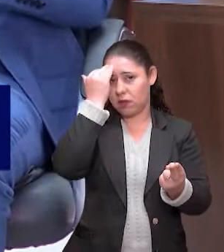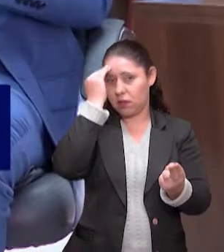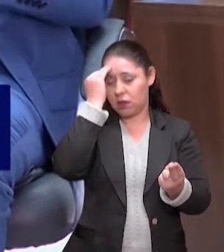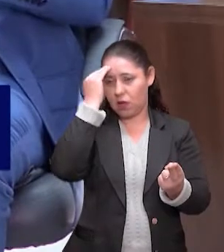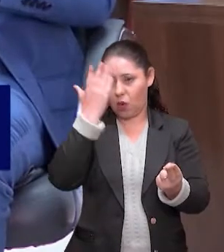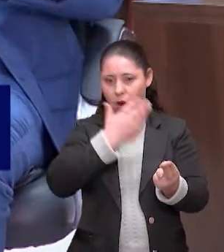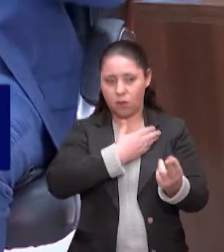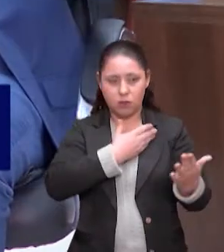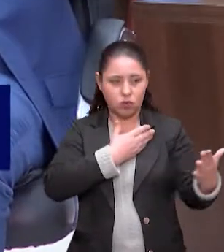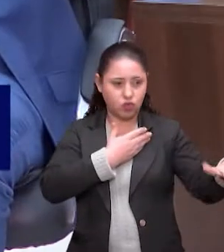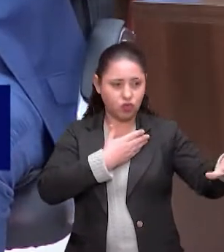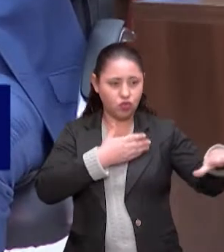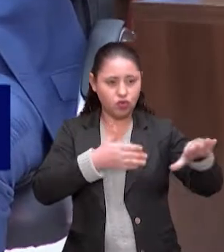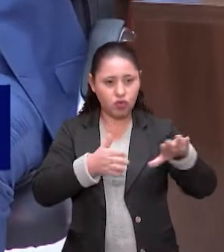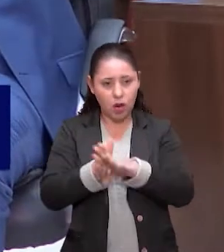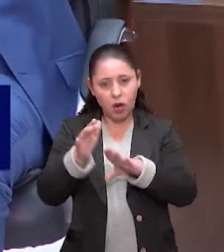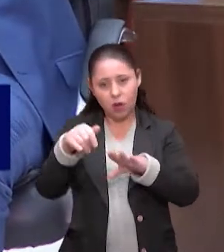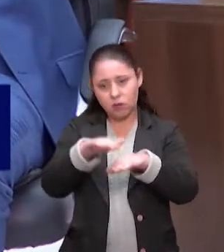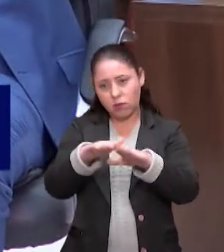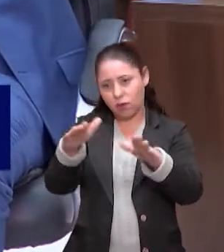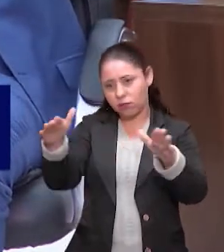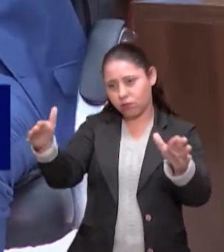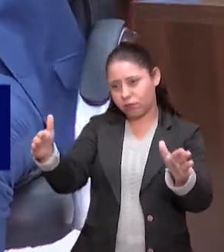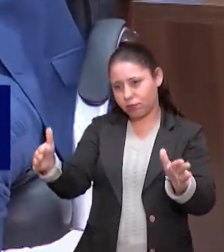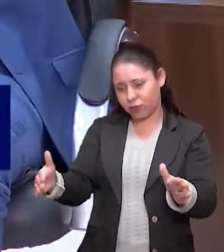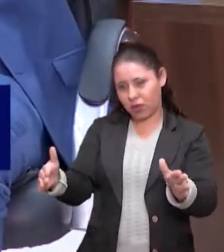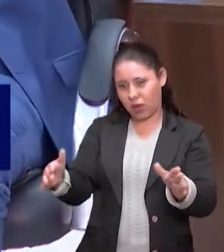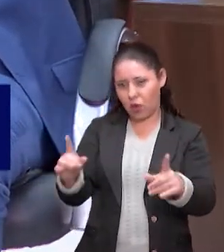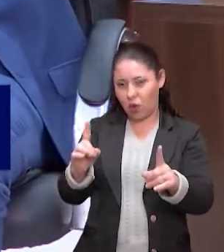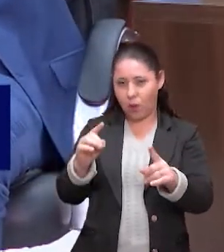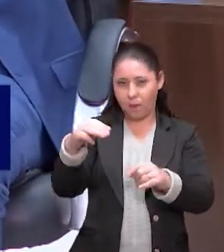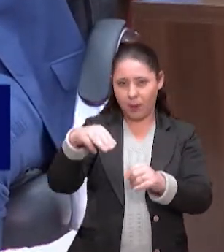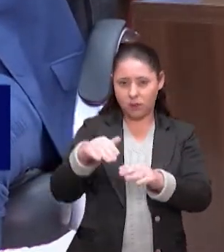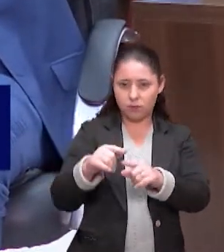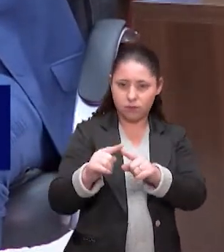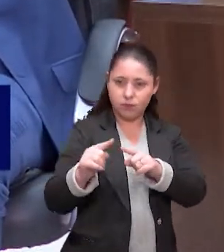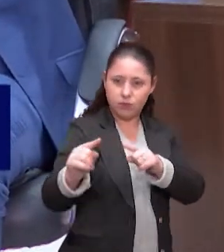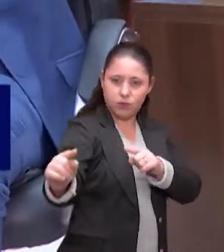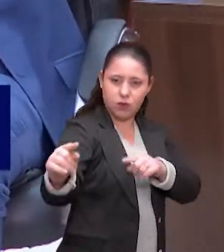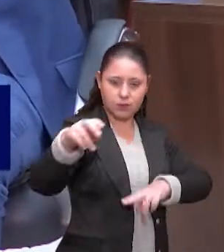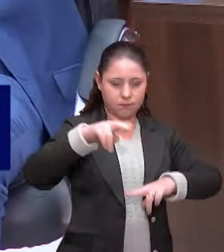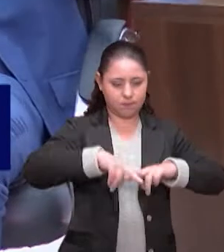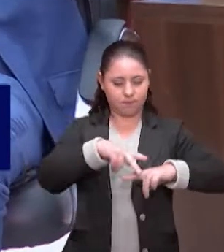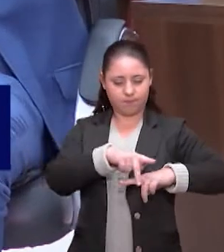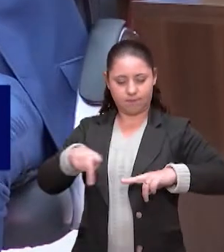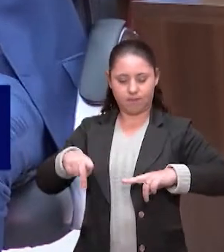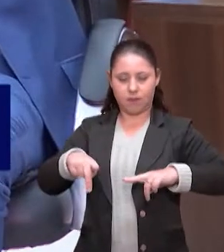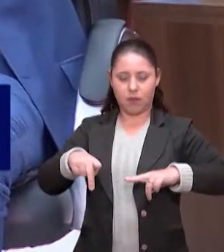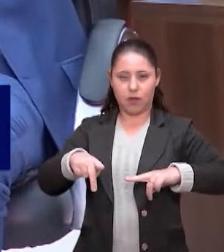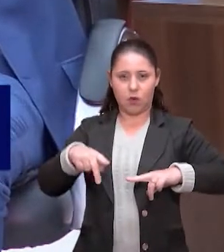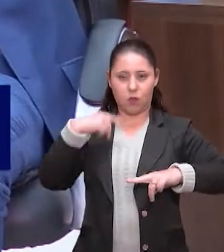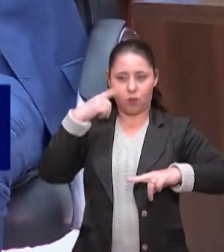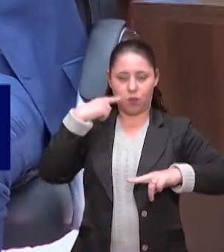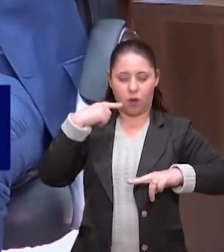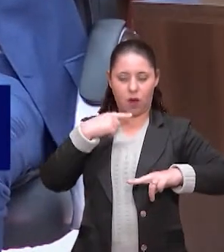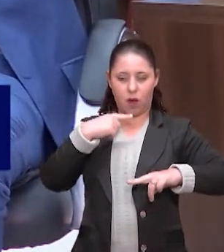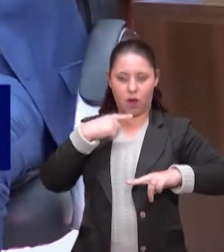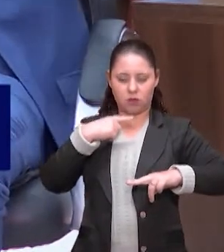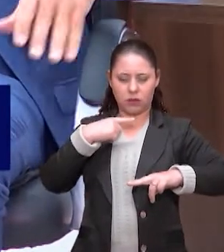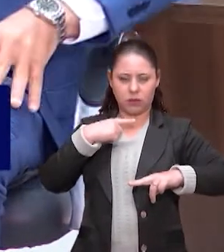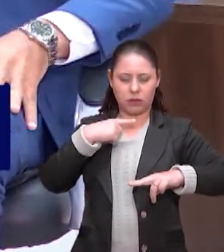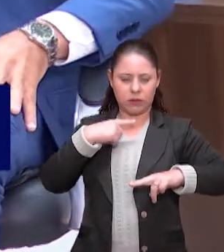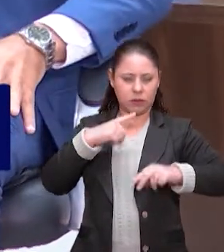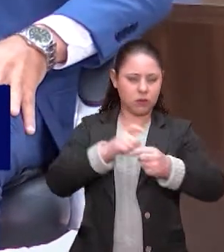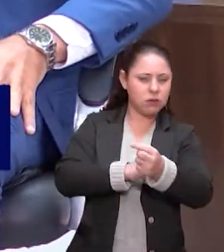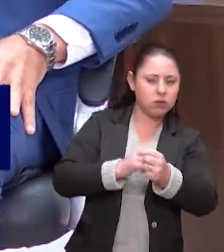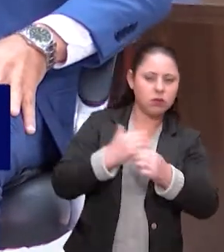De entender que quando um colega chega aqui, nessa mesa que está a 1 metro de distância, onde senta o presidente, e ele senta aqui para trazer